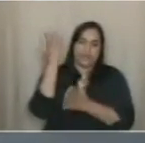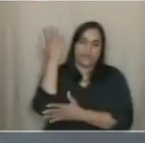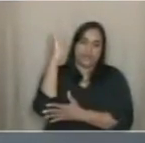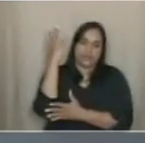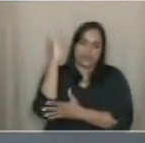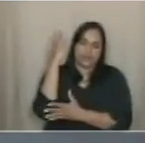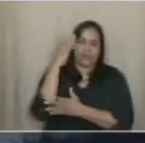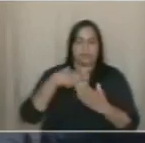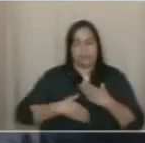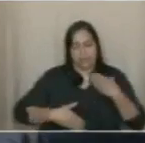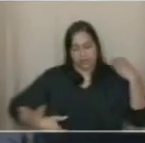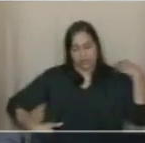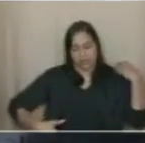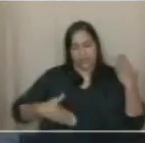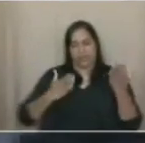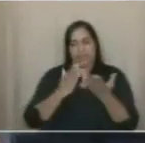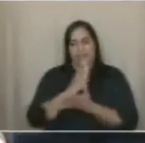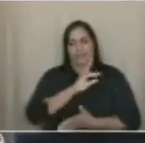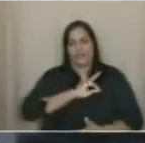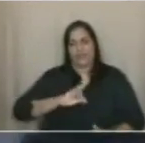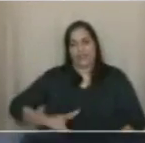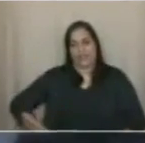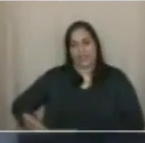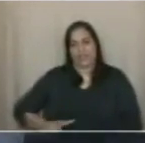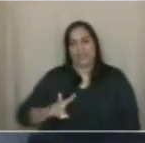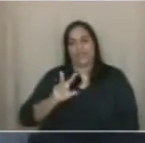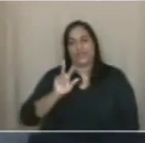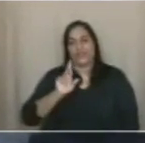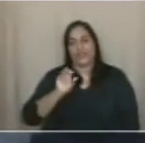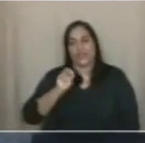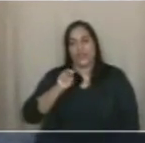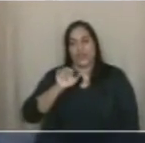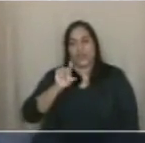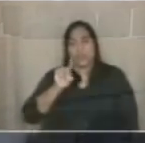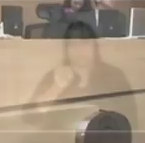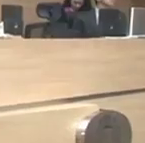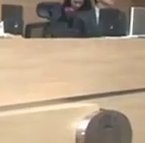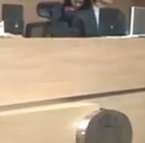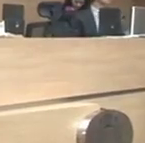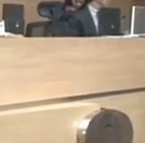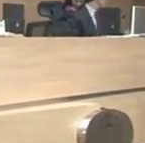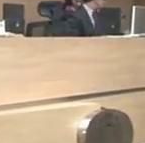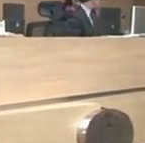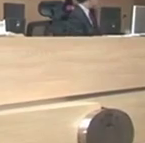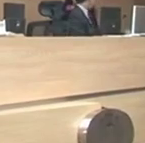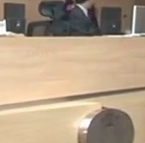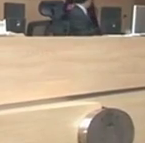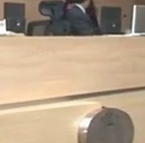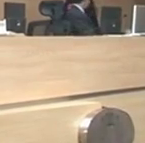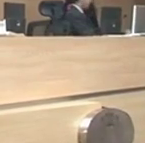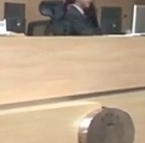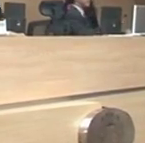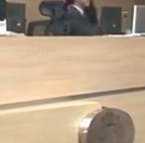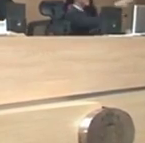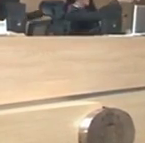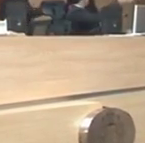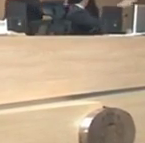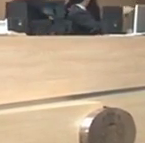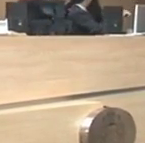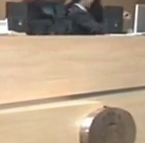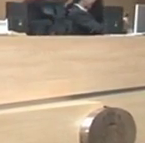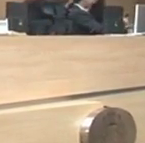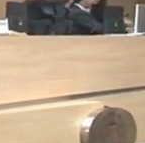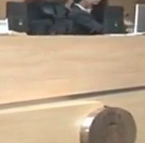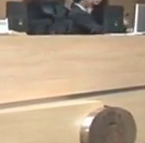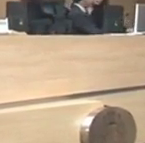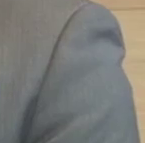declarado empossado o vereador da sacada o vereador Ronaldo Lopes na Tribuna Ronaldo Lopes disse que o